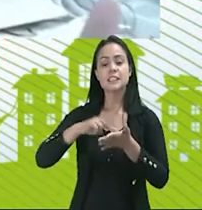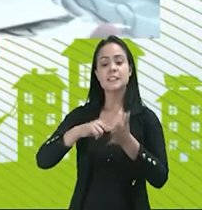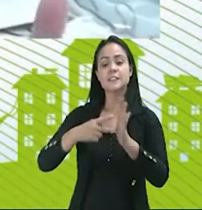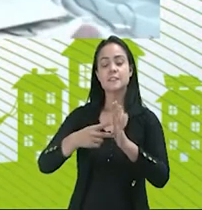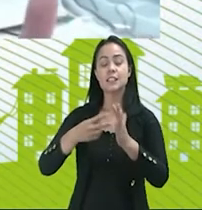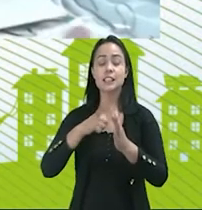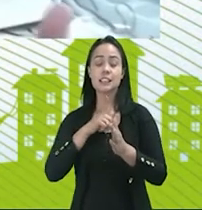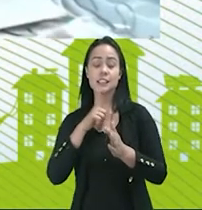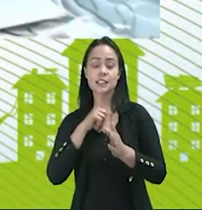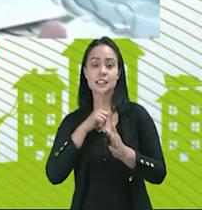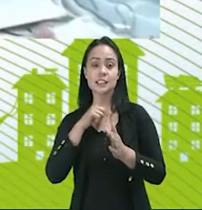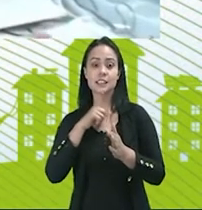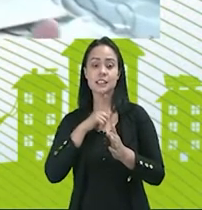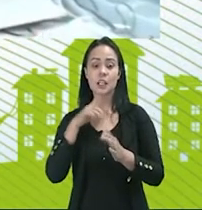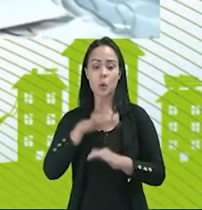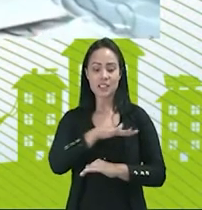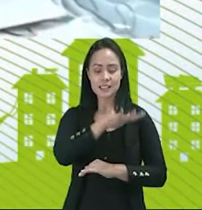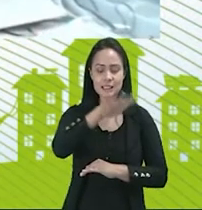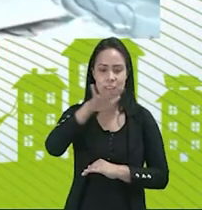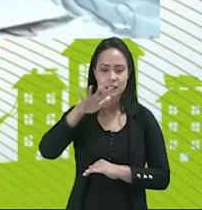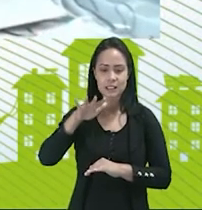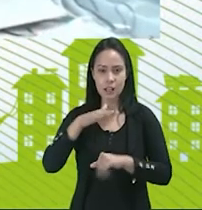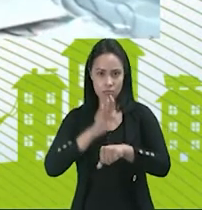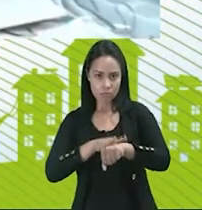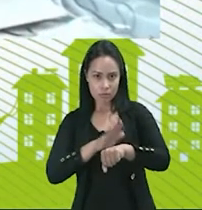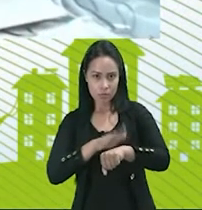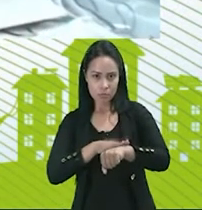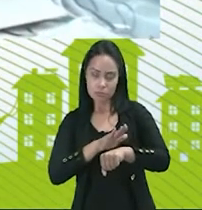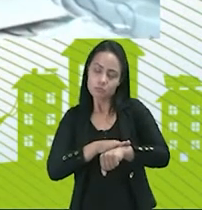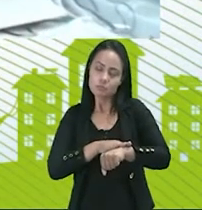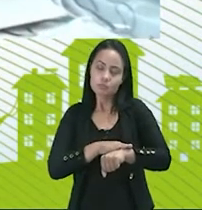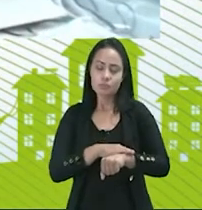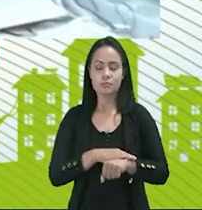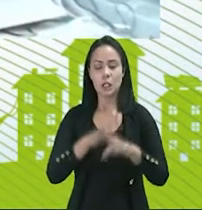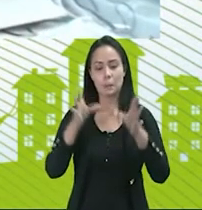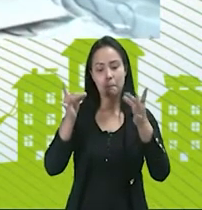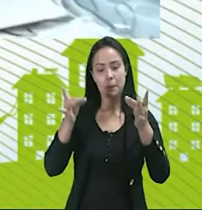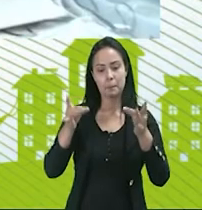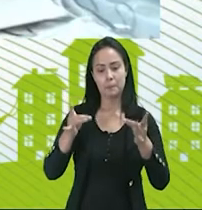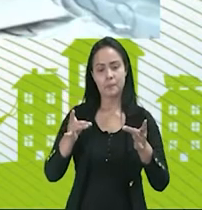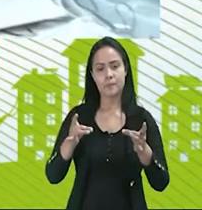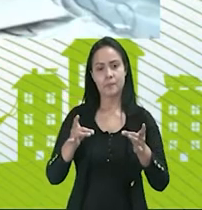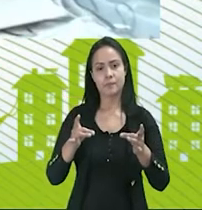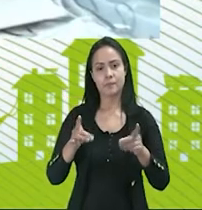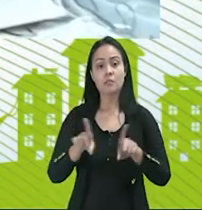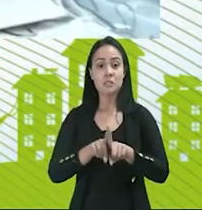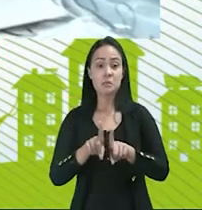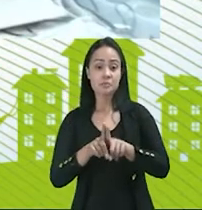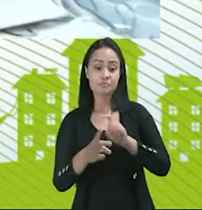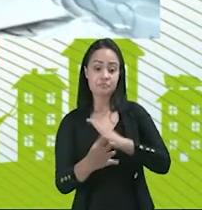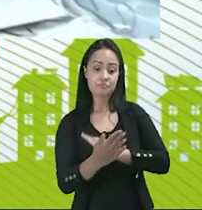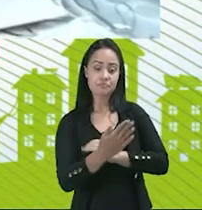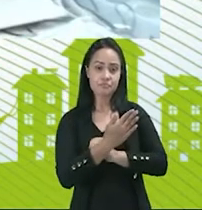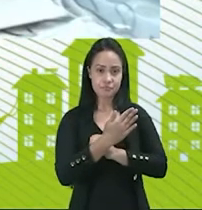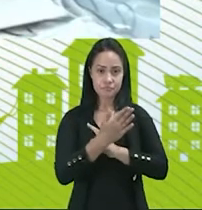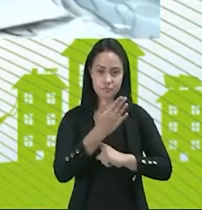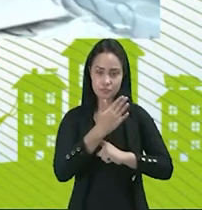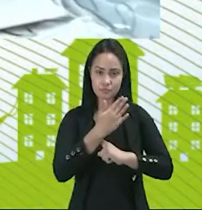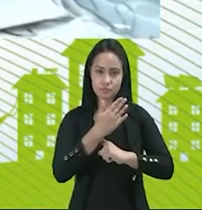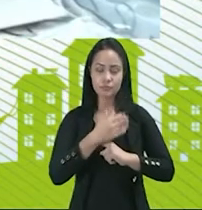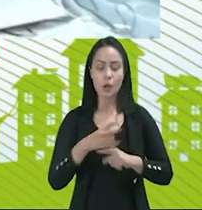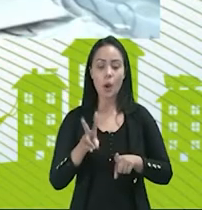Poder Judiciário e ressaltou a importância da criação do comitê no STJ para, entre outras coisas, organizar